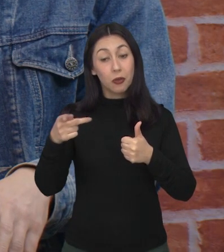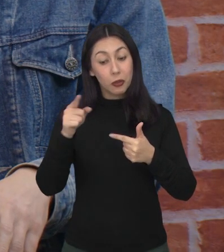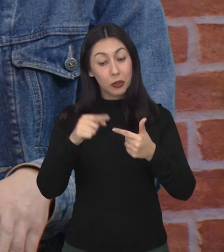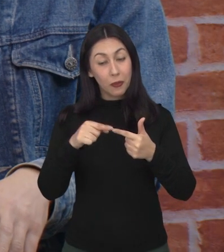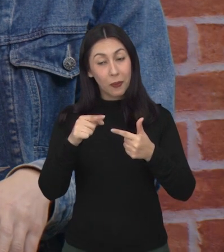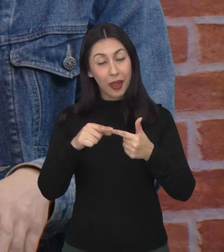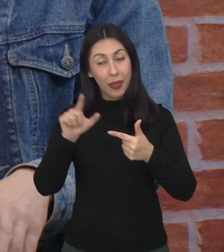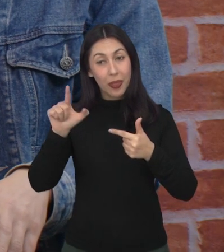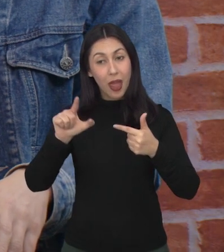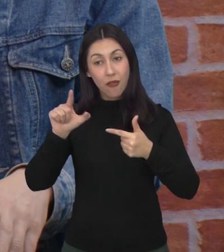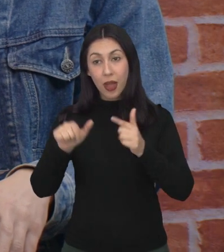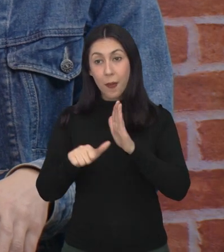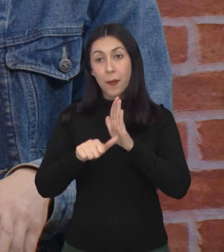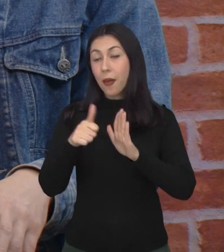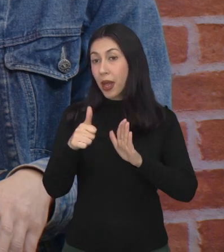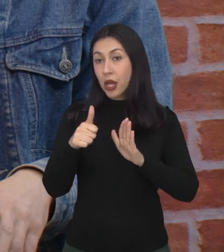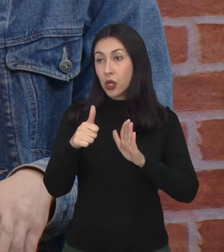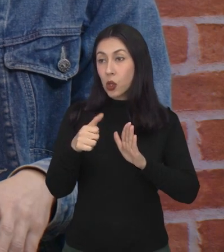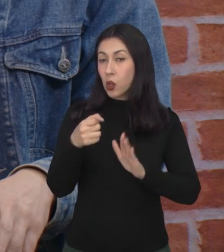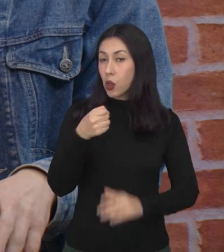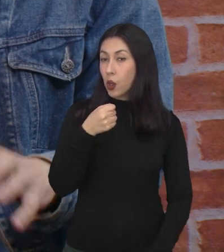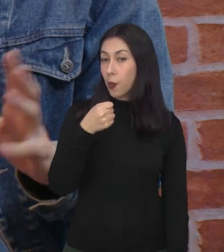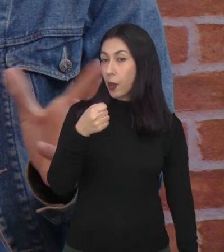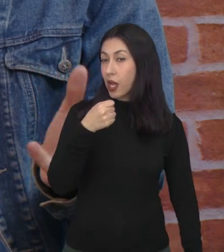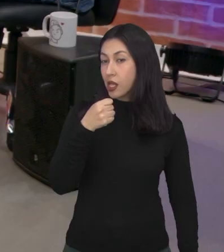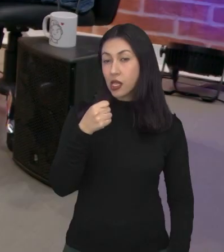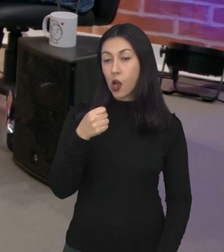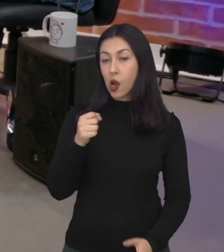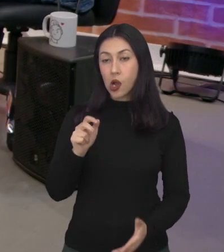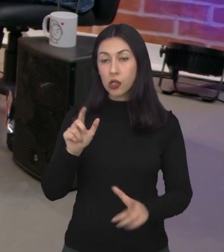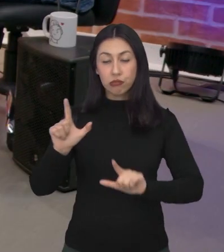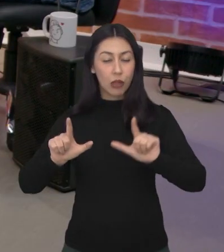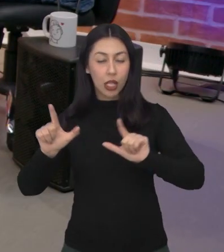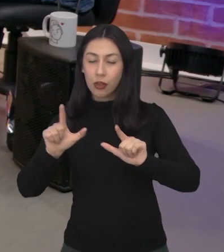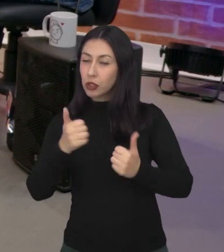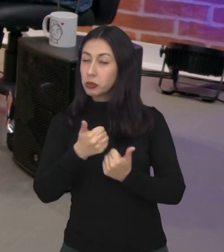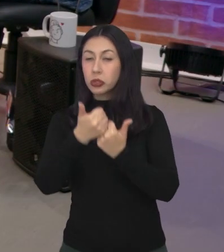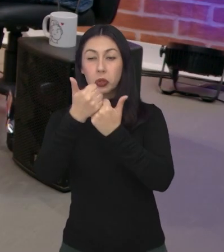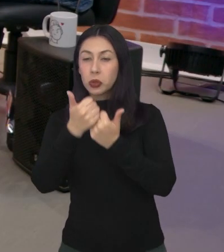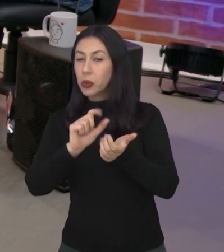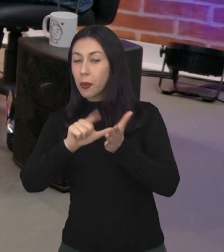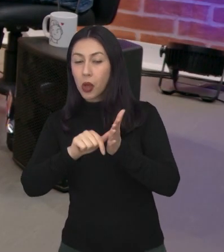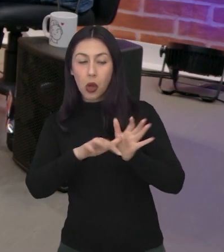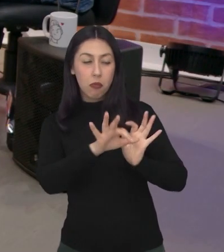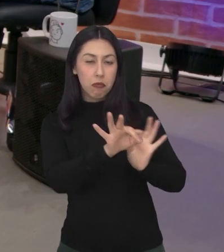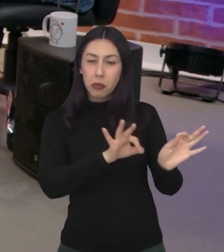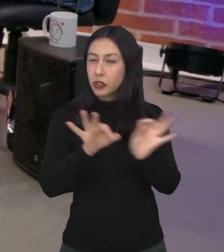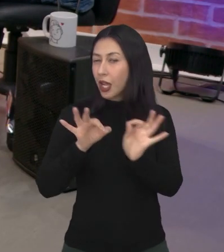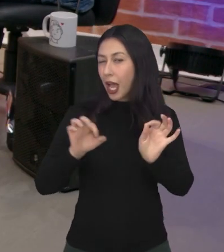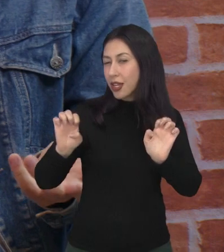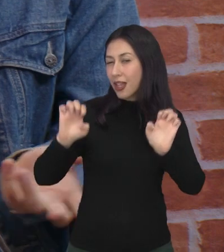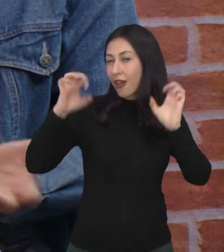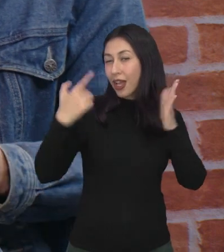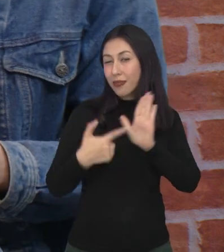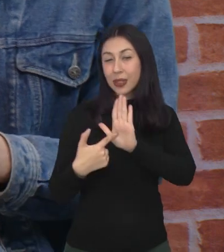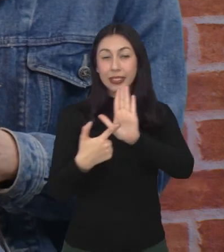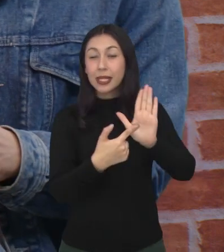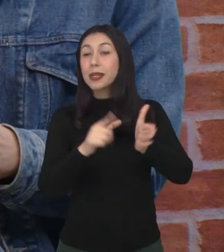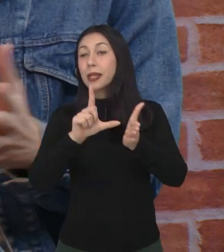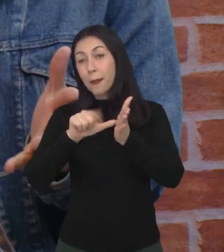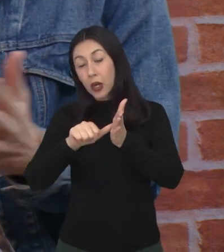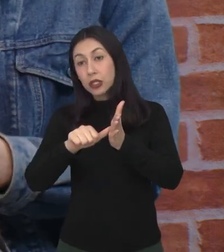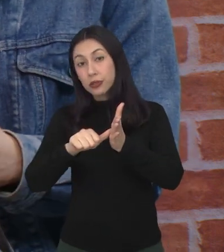domínio do assunto. E o teatro te ajudou nisso? Sim. A ter todos esses complementos para, tipo assim, chegar numa rádio mais tranquilo na hora do estádio? Sim. Do